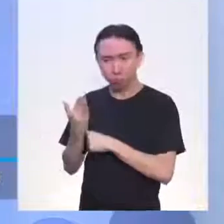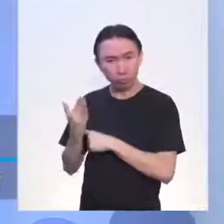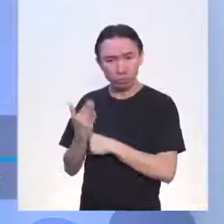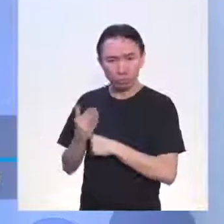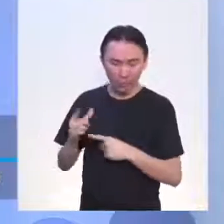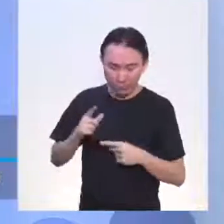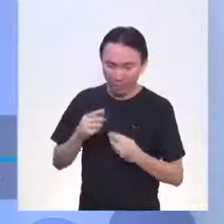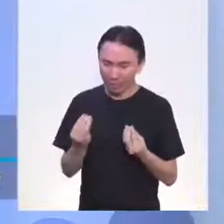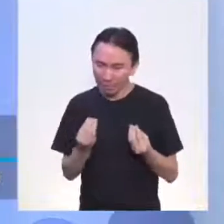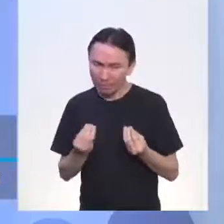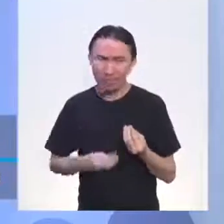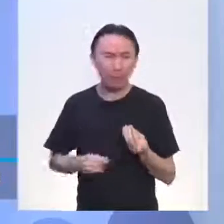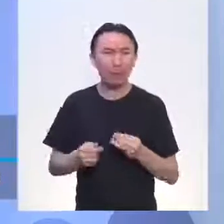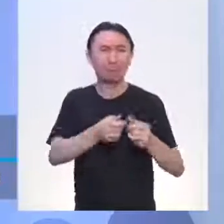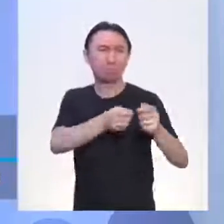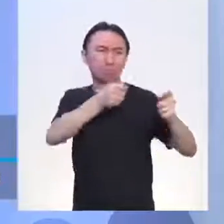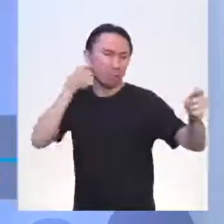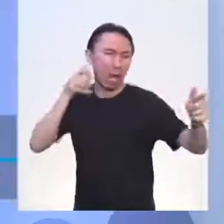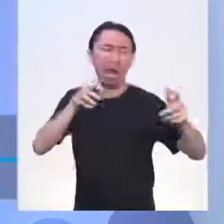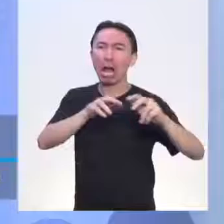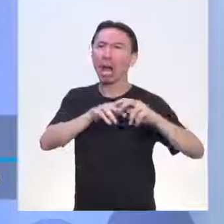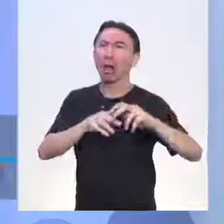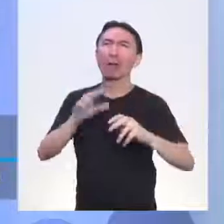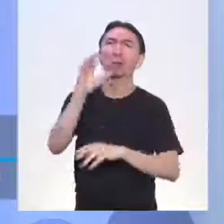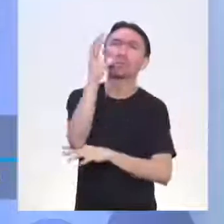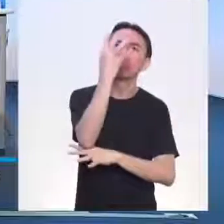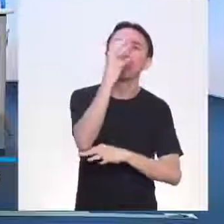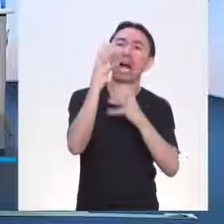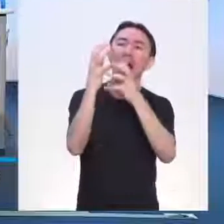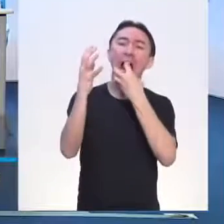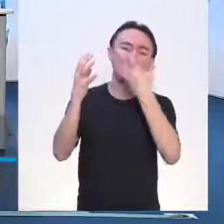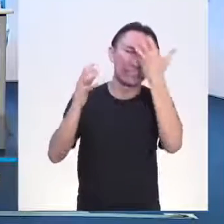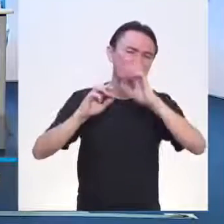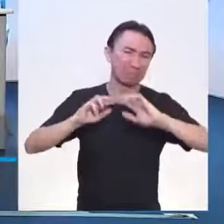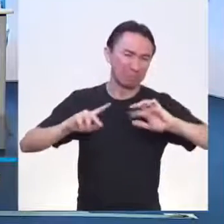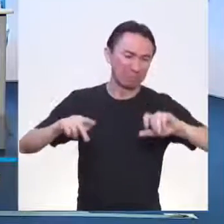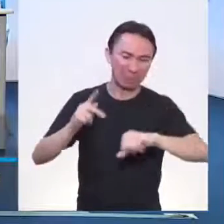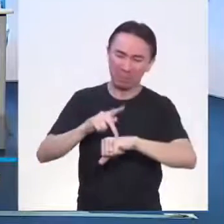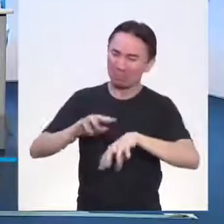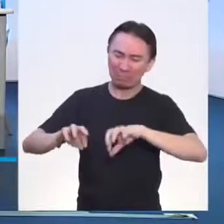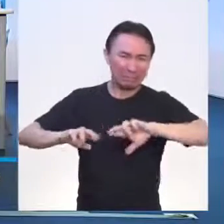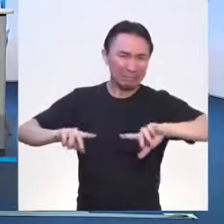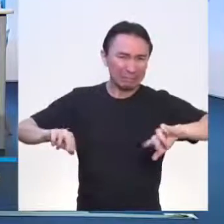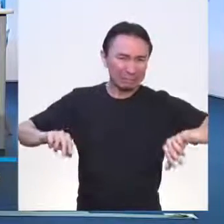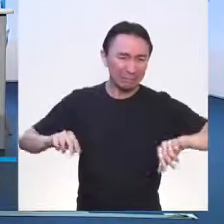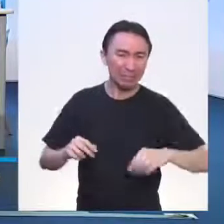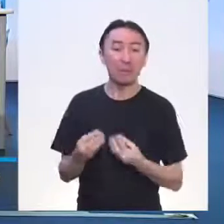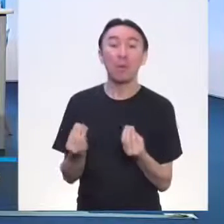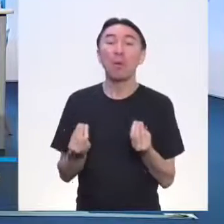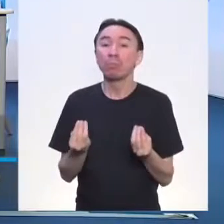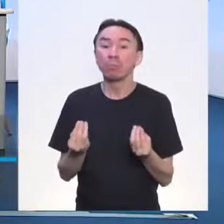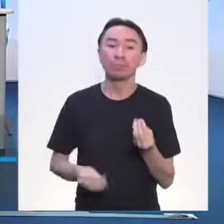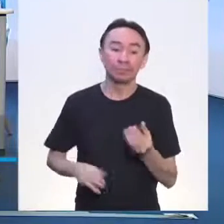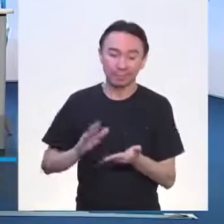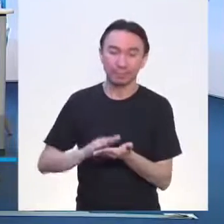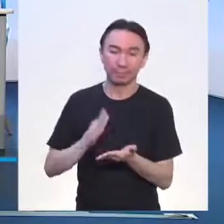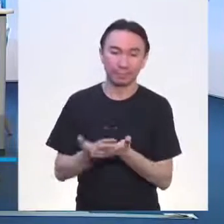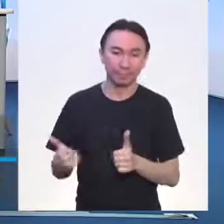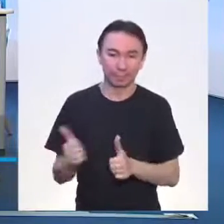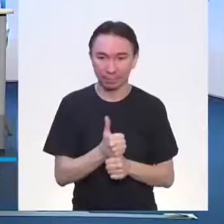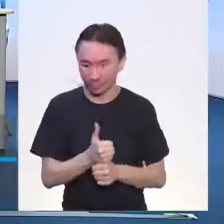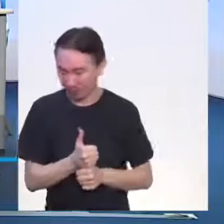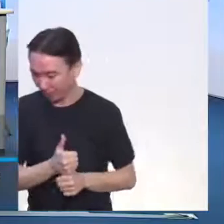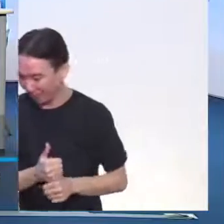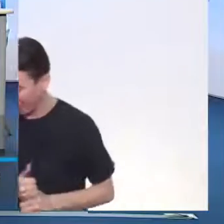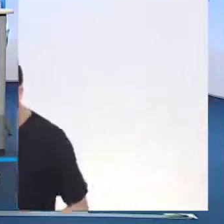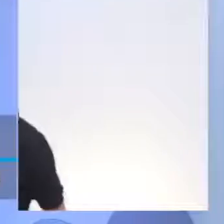alguma coisa, ia caçar, ia pegar uma fruta, ia empurrar uma pedra, ia fazer uma cabana e tudo, enfim. Em nossas atividades, a gente